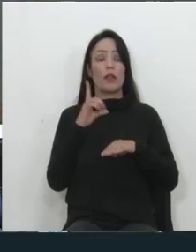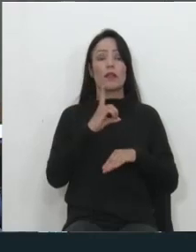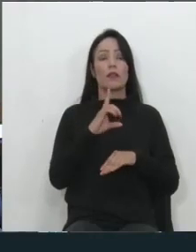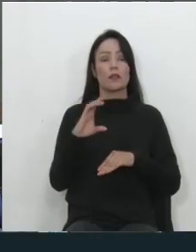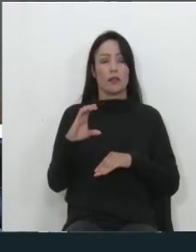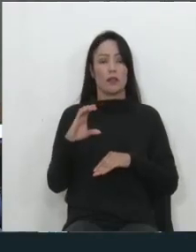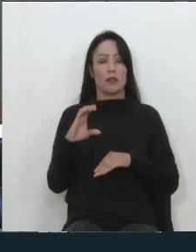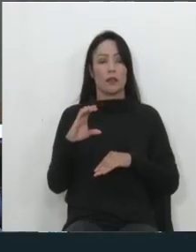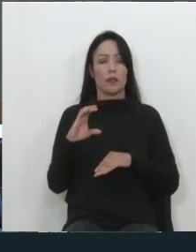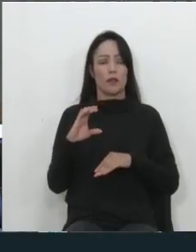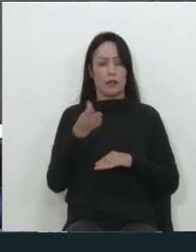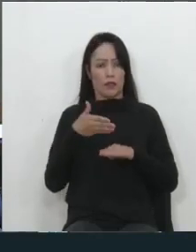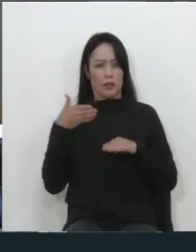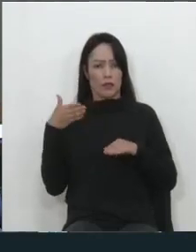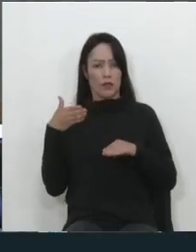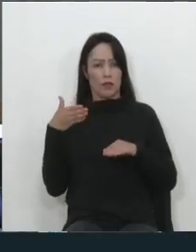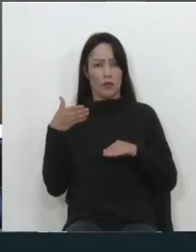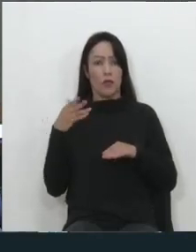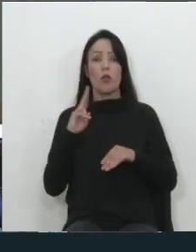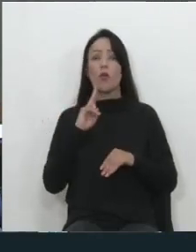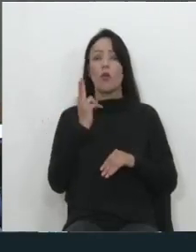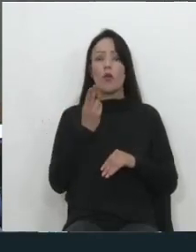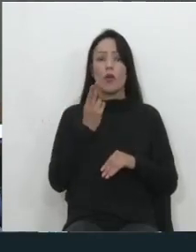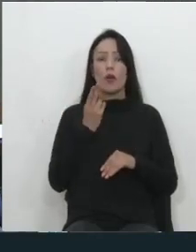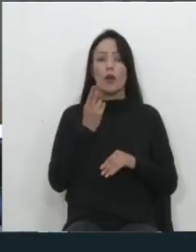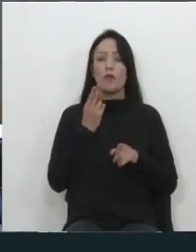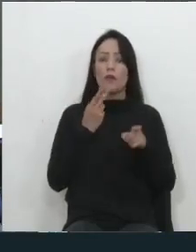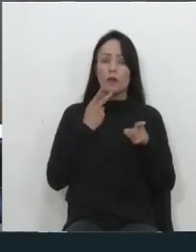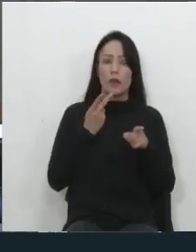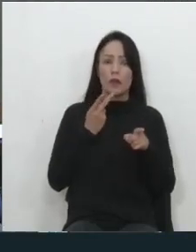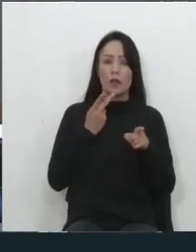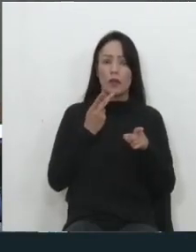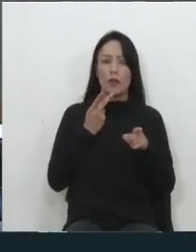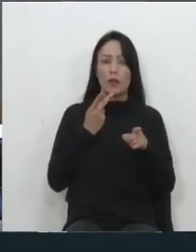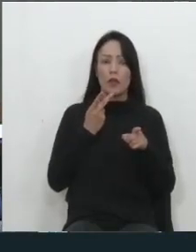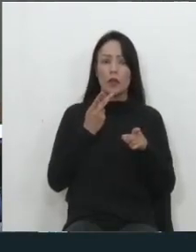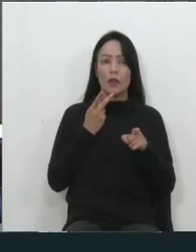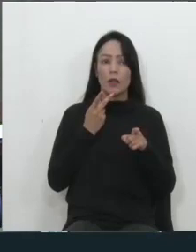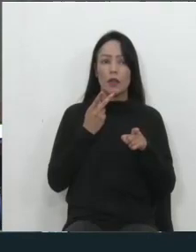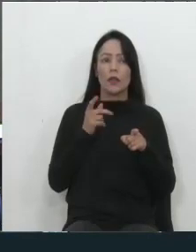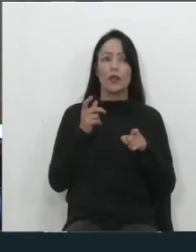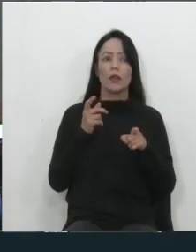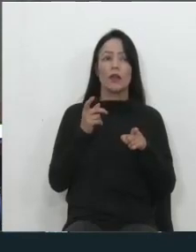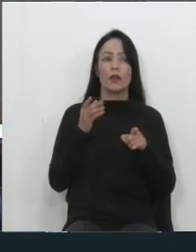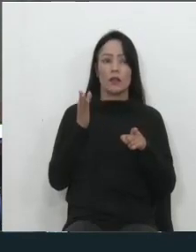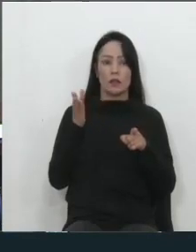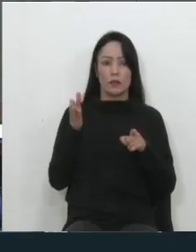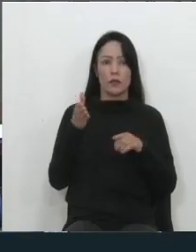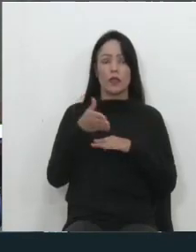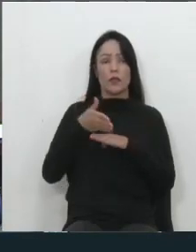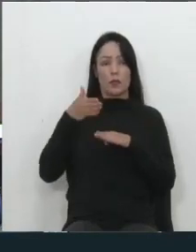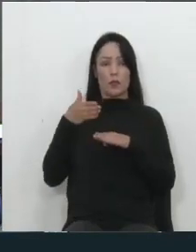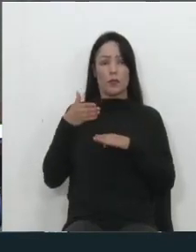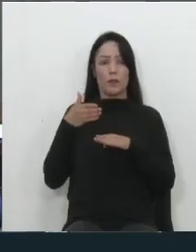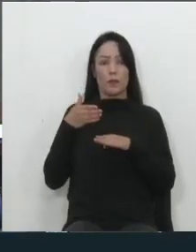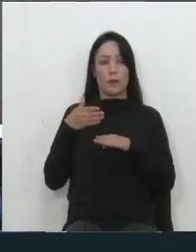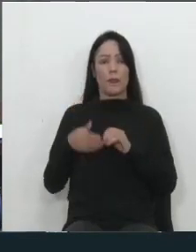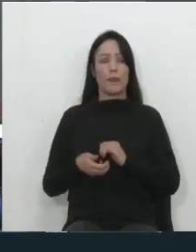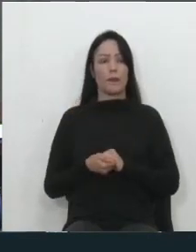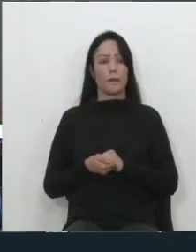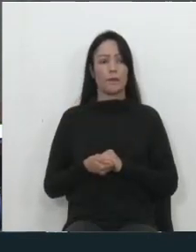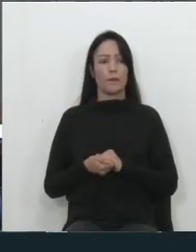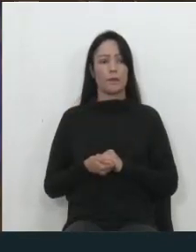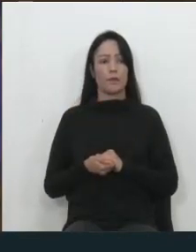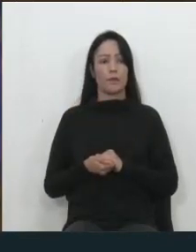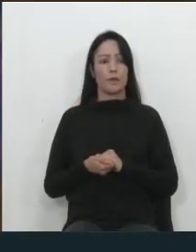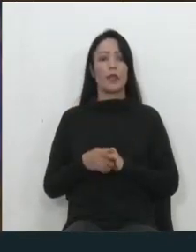O DC declina ou Vossa Excelência está acusando o vereador Vossa de... Vossa Excelência declina a participação na comissão. Vereador